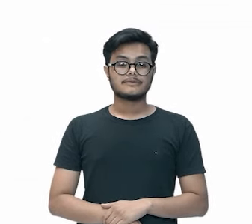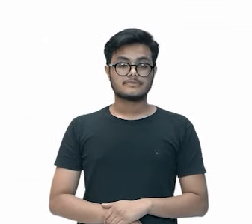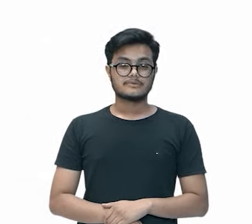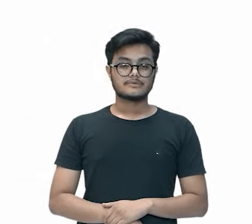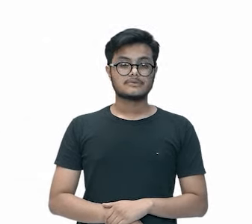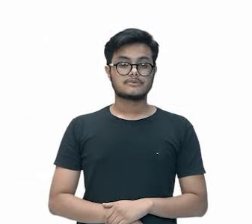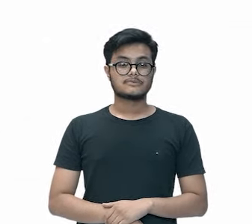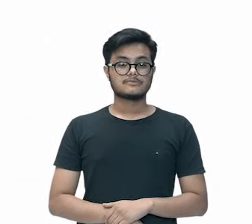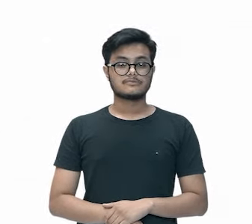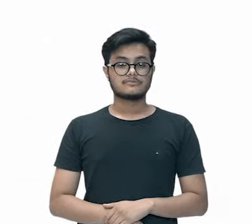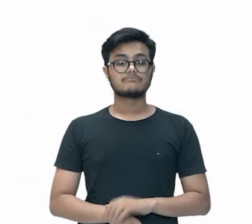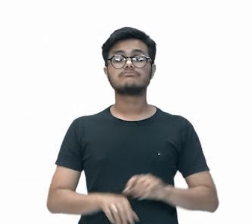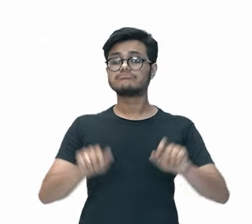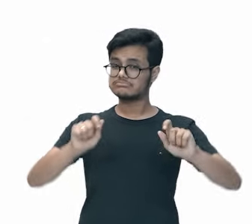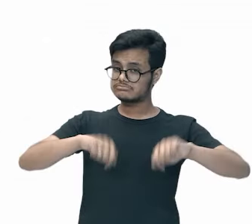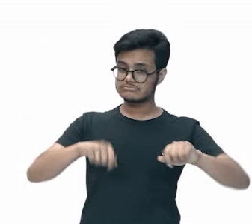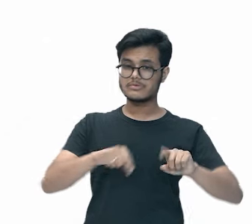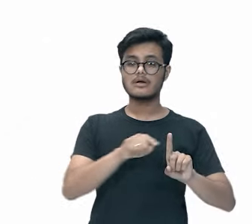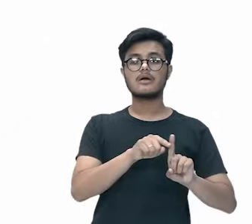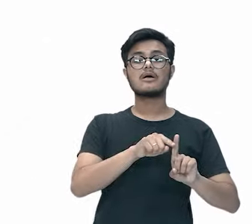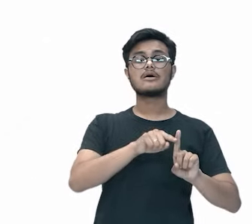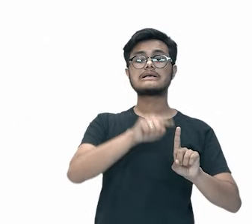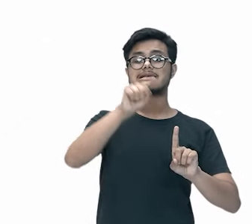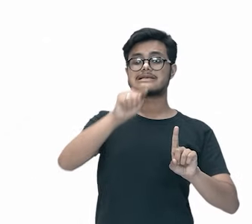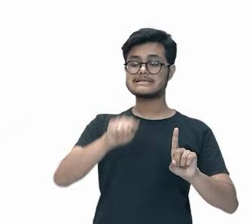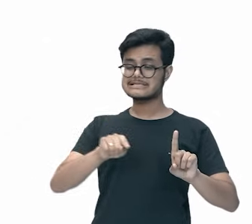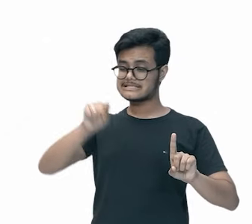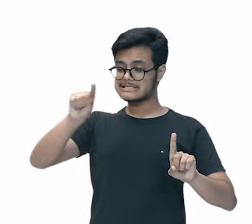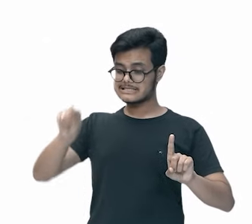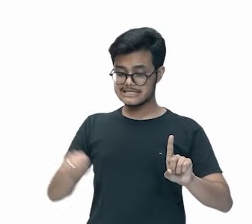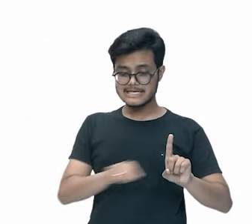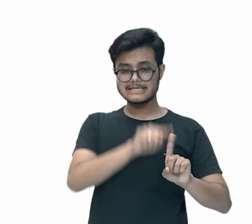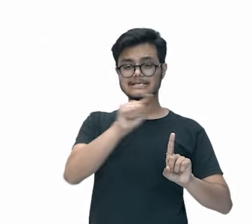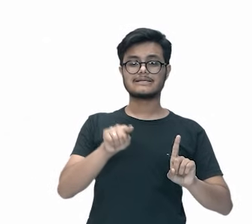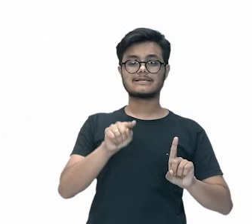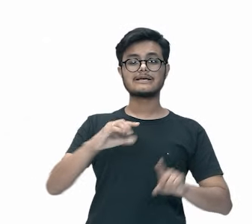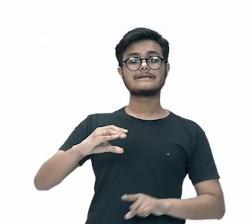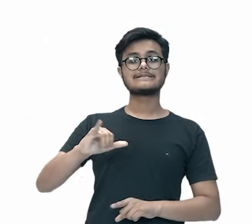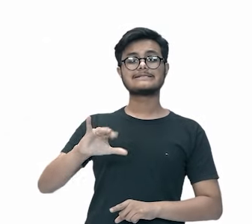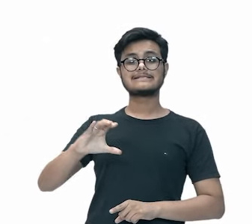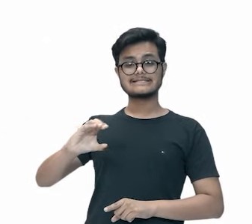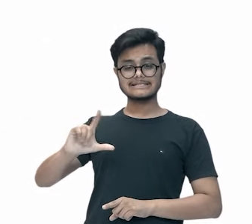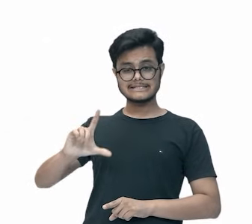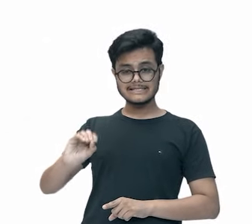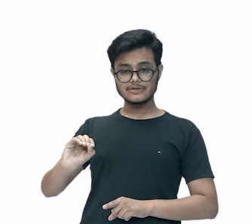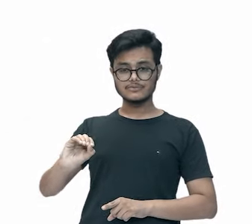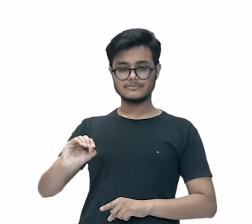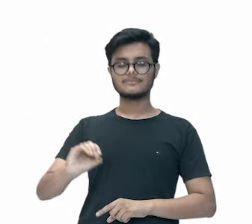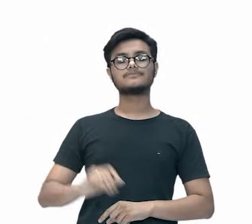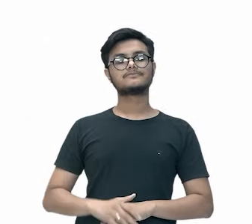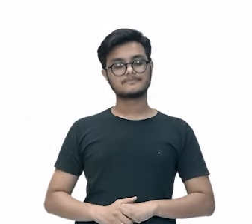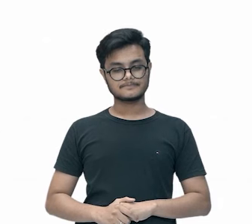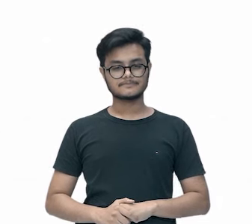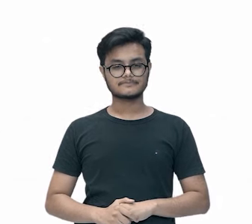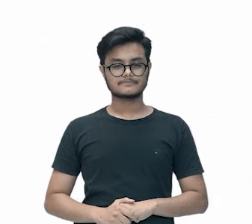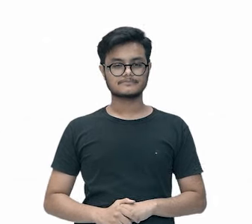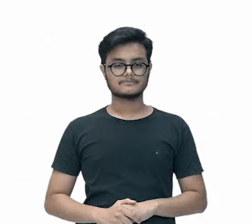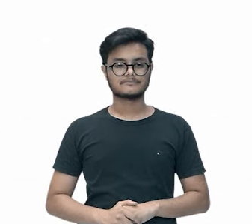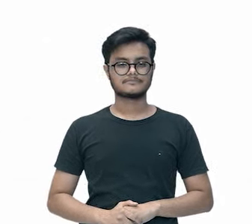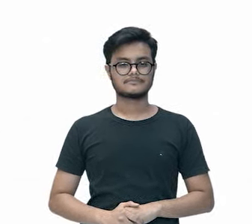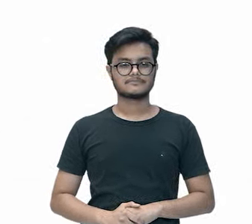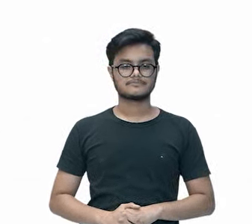é também um hidrocarboneto, porém, é um hidrocarboneto do tipo, né, de cadeia fechada. Ele forma um